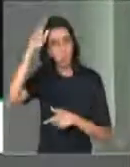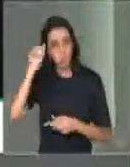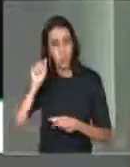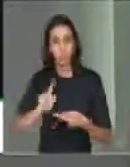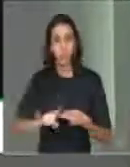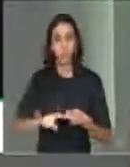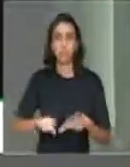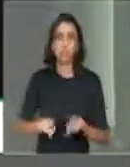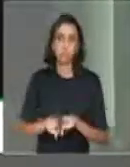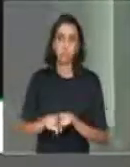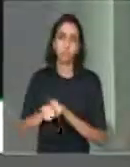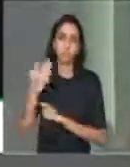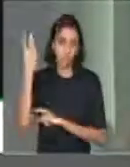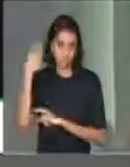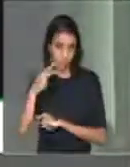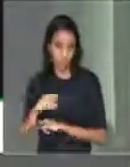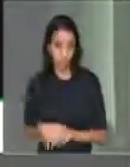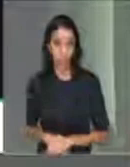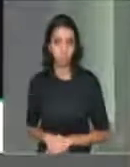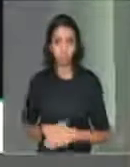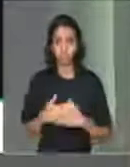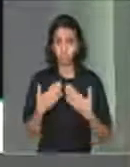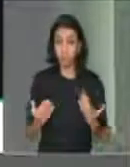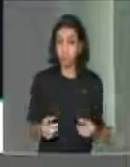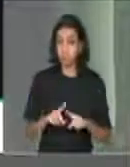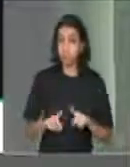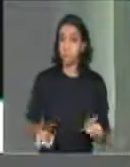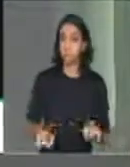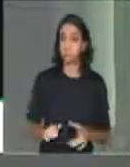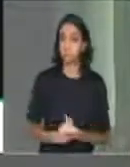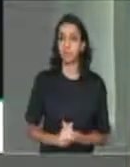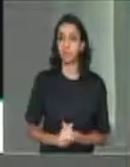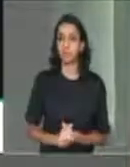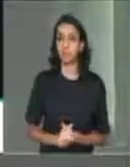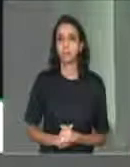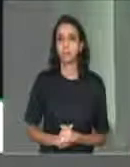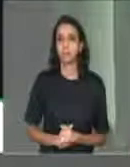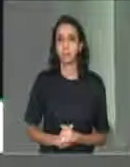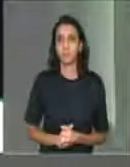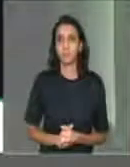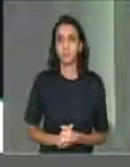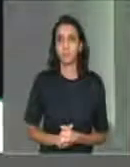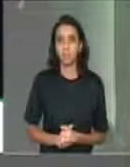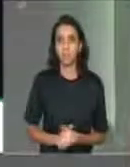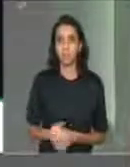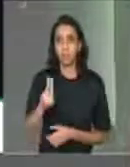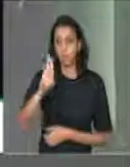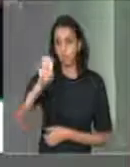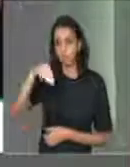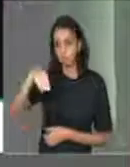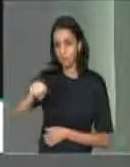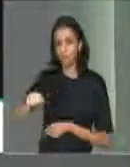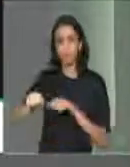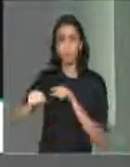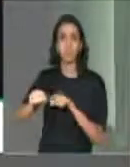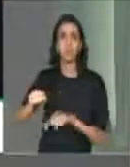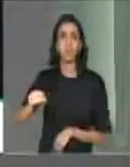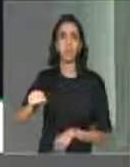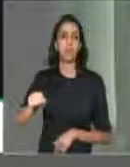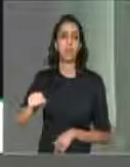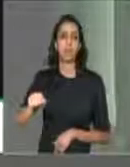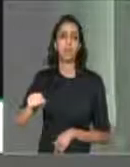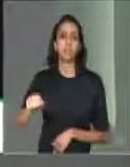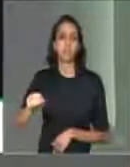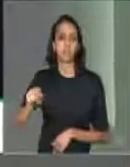e maranhenses. No entanto, o que é importante é que a UEMA deu um passo que eu queria concluir com